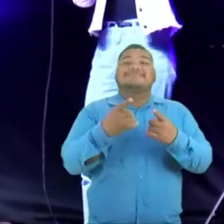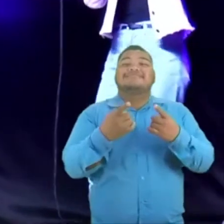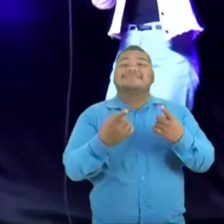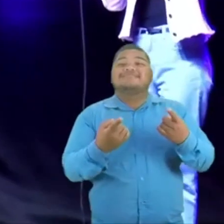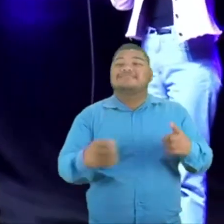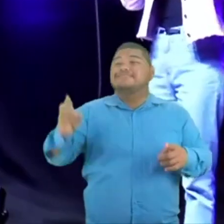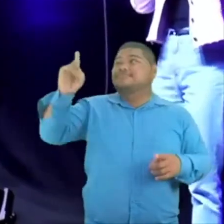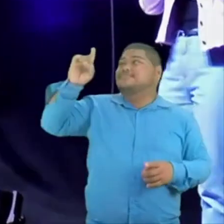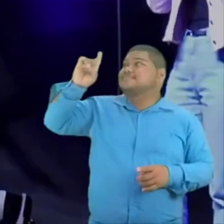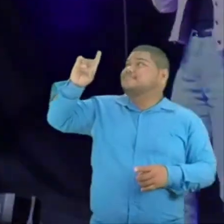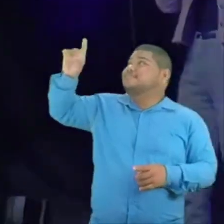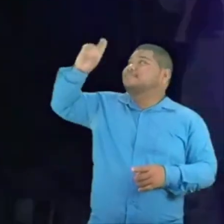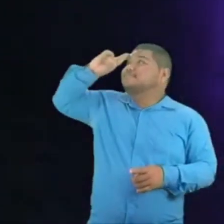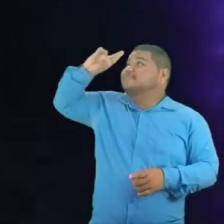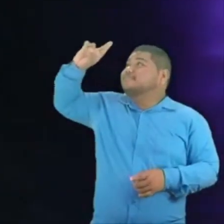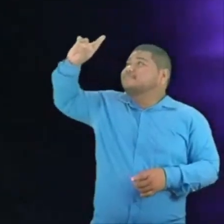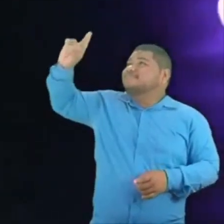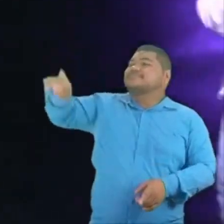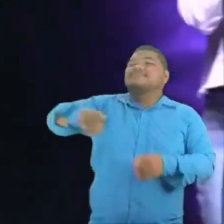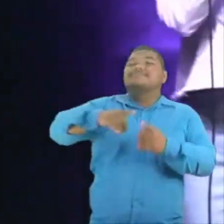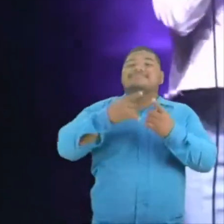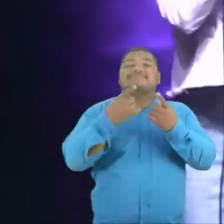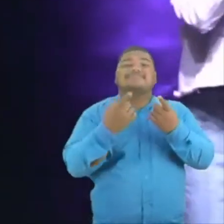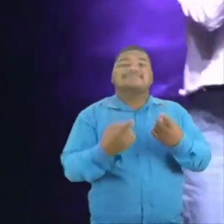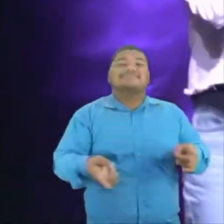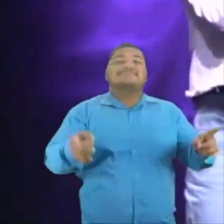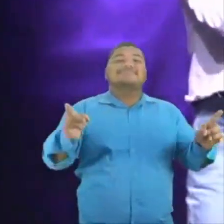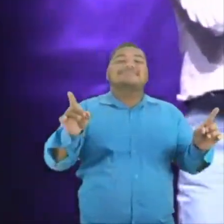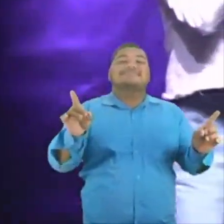Tu és Senhor.